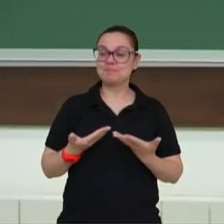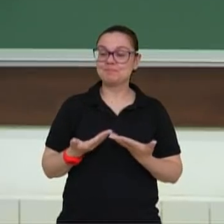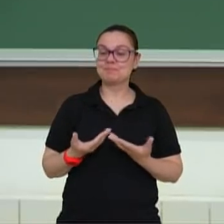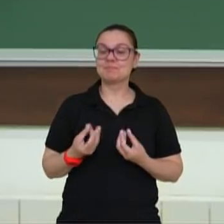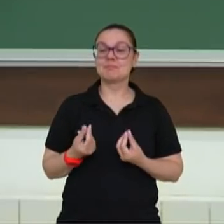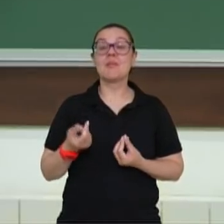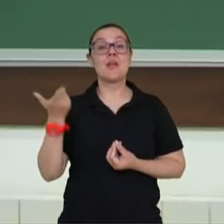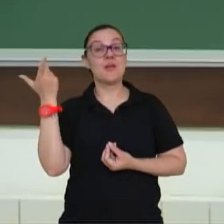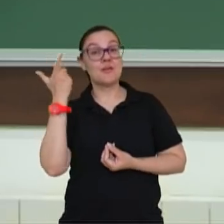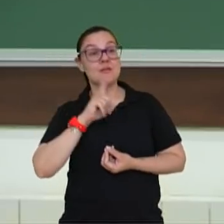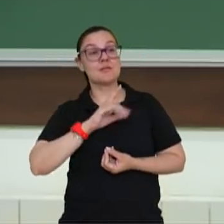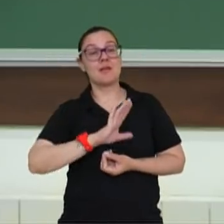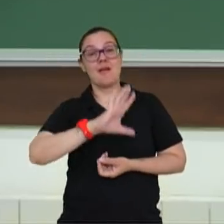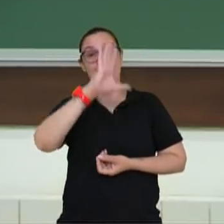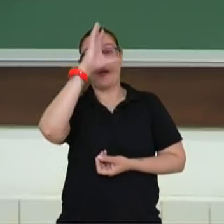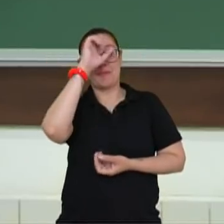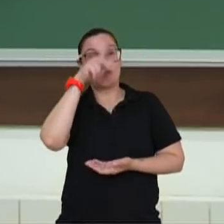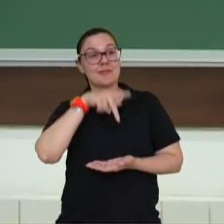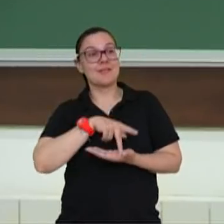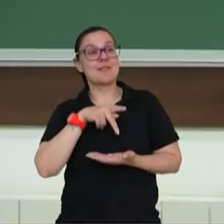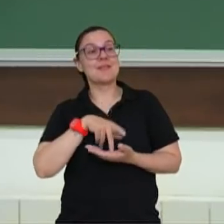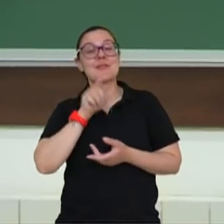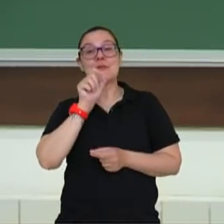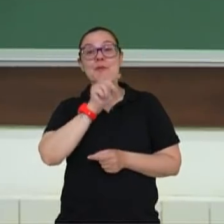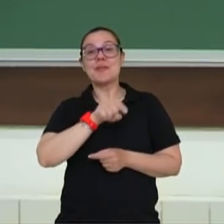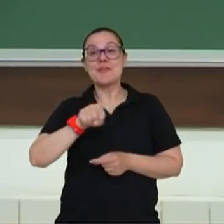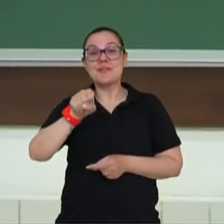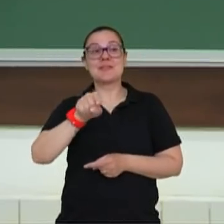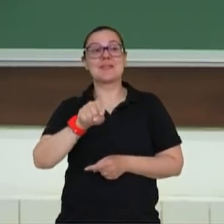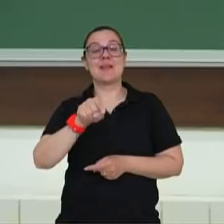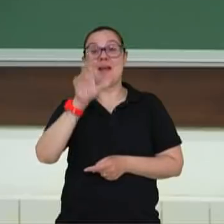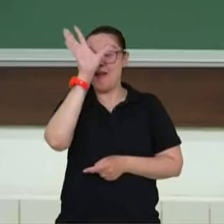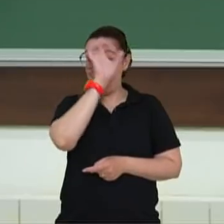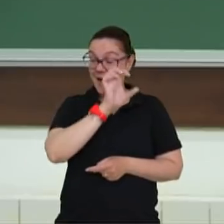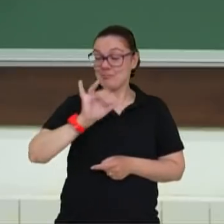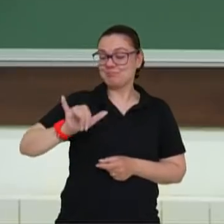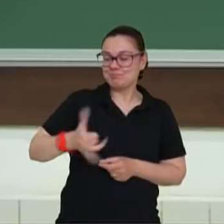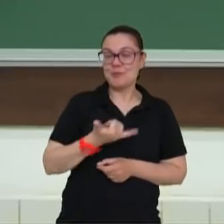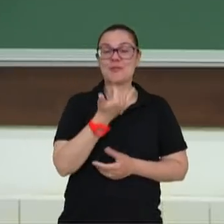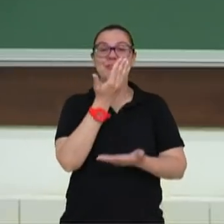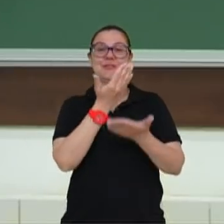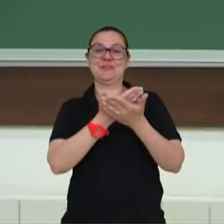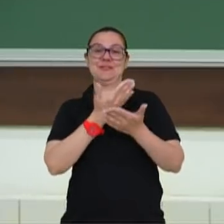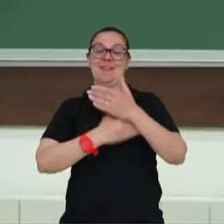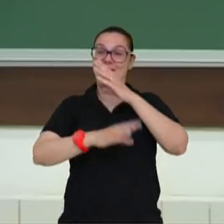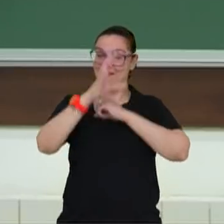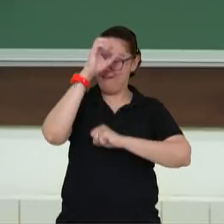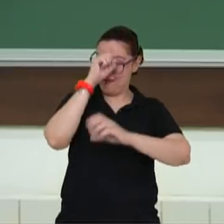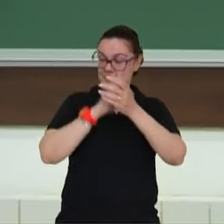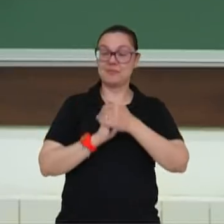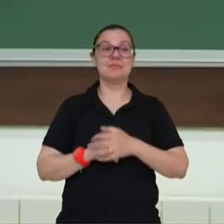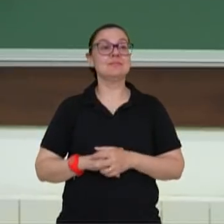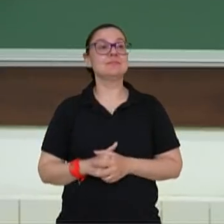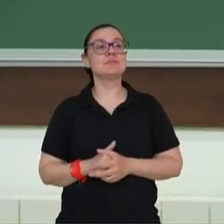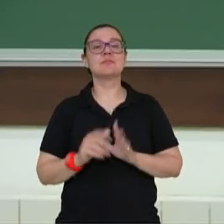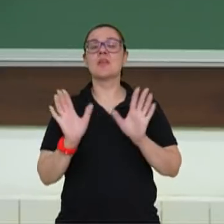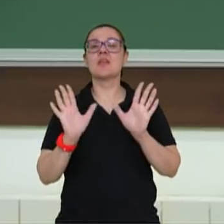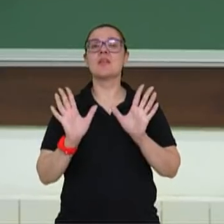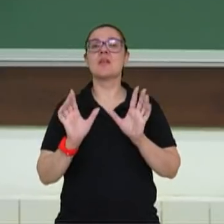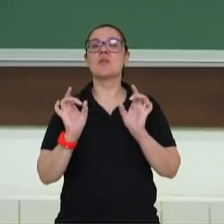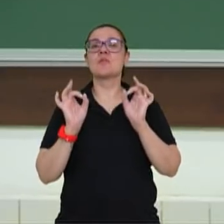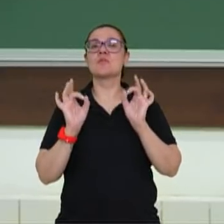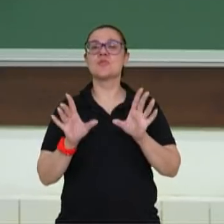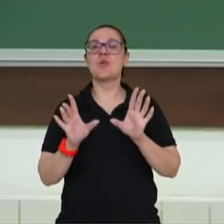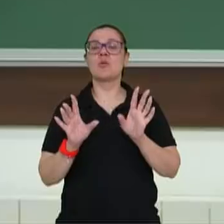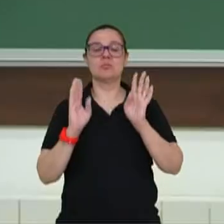possa aproveitar essa aula, ou que você aproveitou essa aula, digamos assim, né? E que não